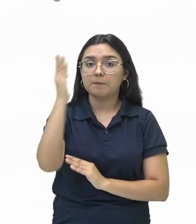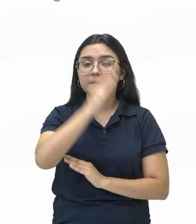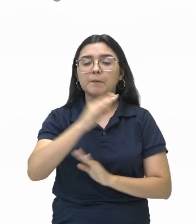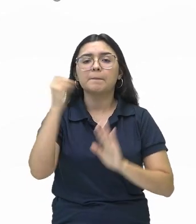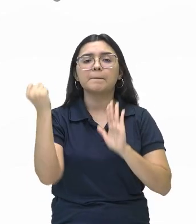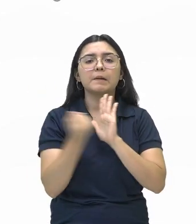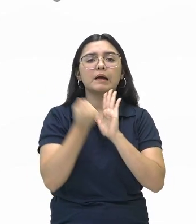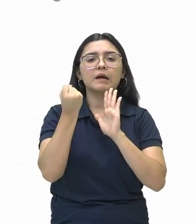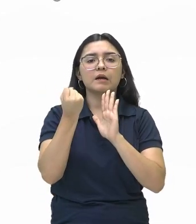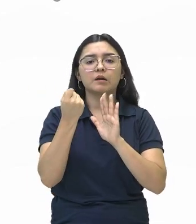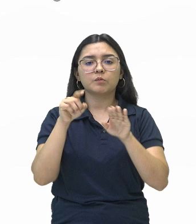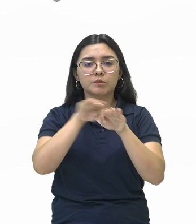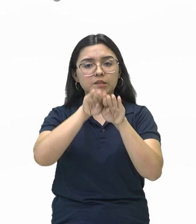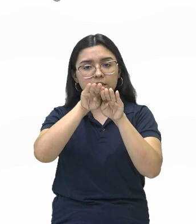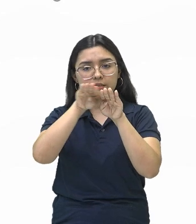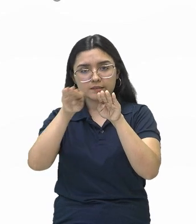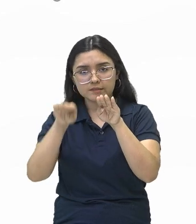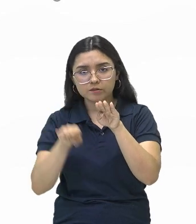por